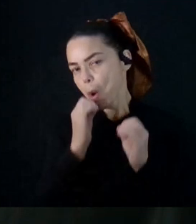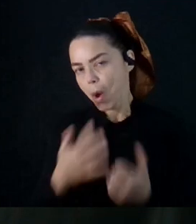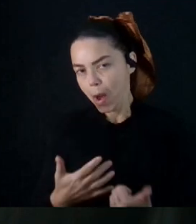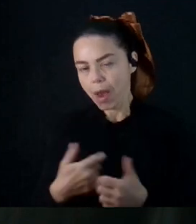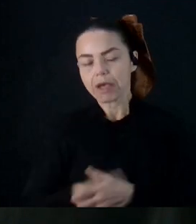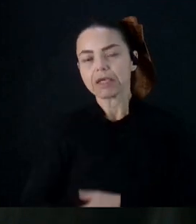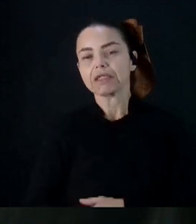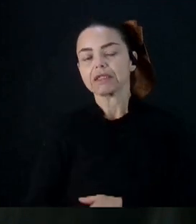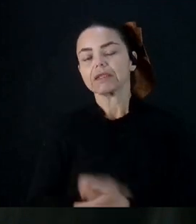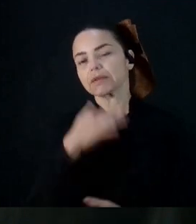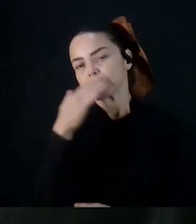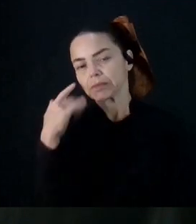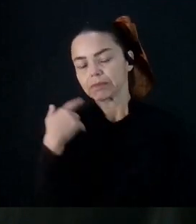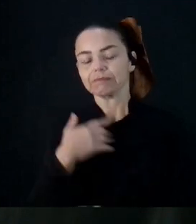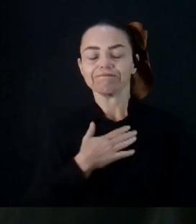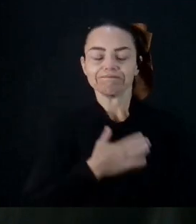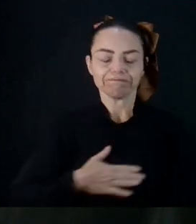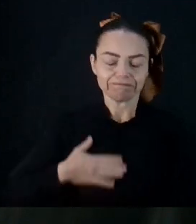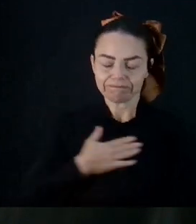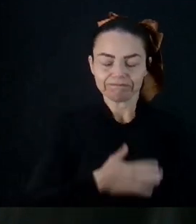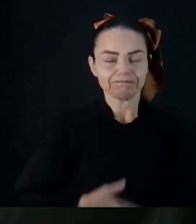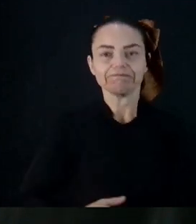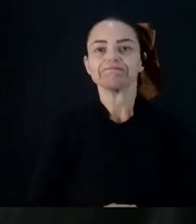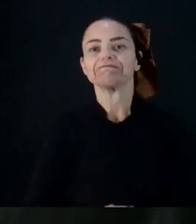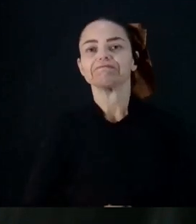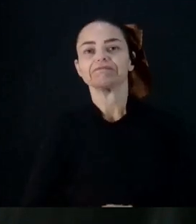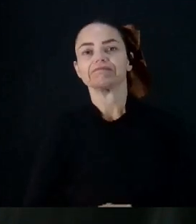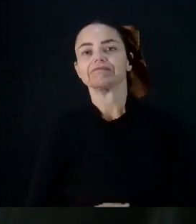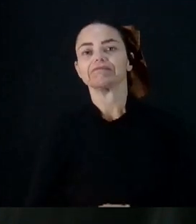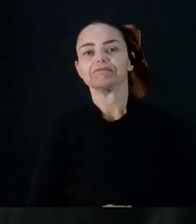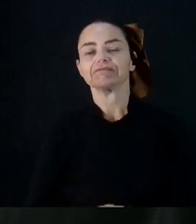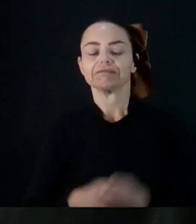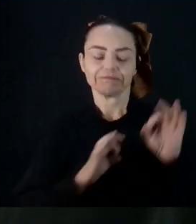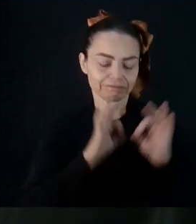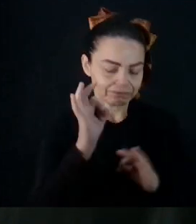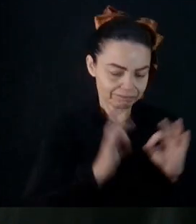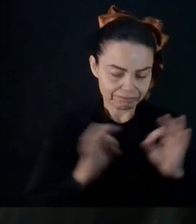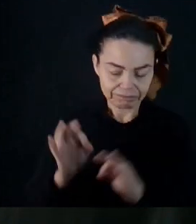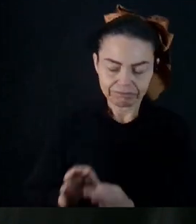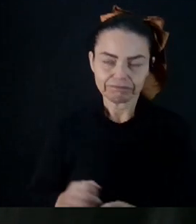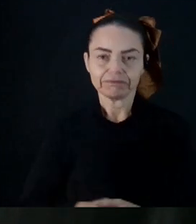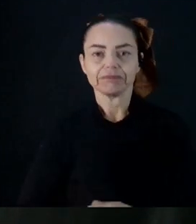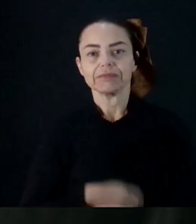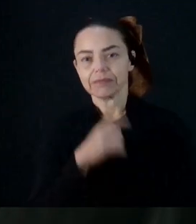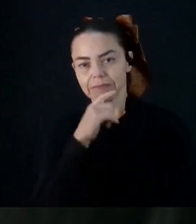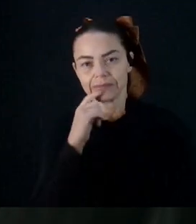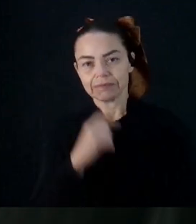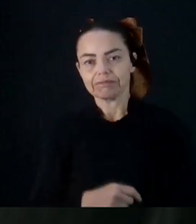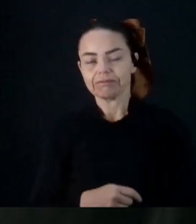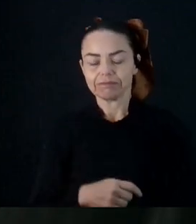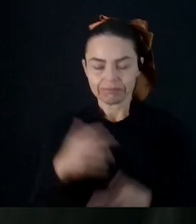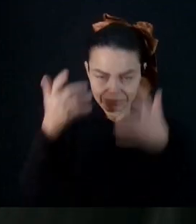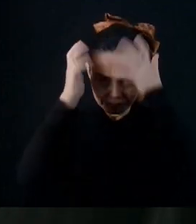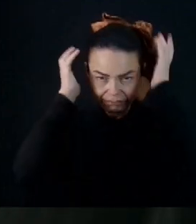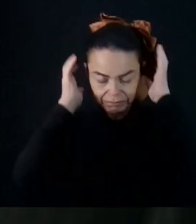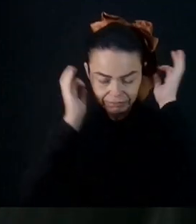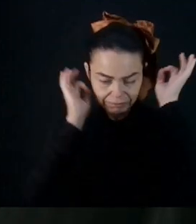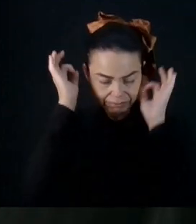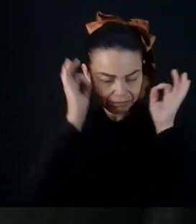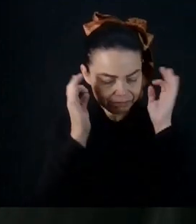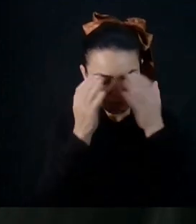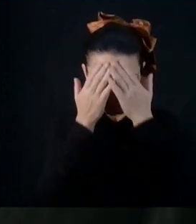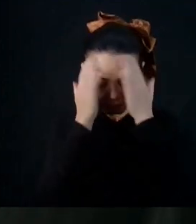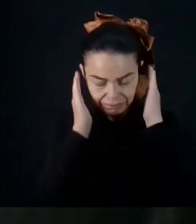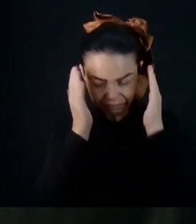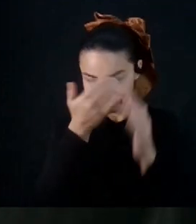cheirosinho, que é gostoso, que é legal ver a menina se arrumando, o menino lá todo com o cabelinho ajeitadinho e tal, e querendo